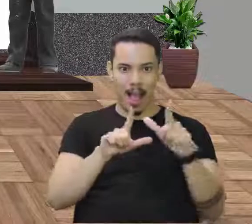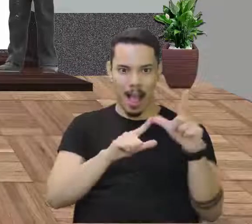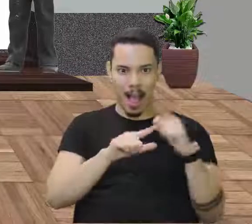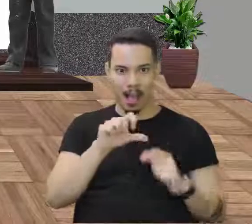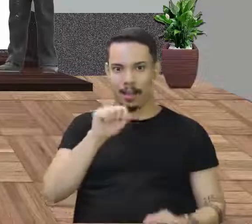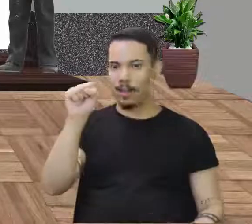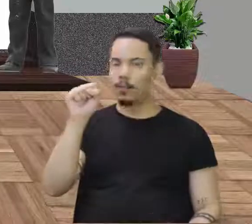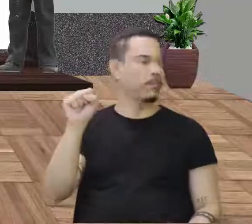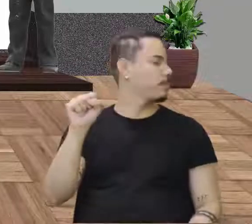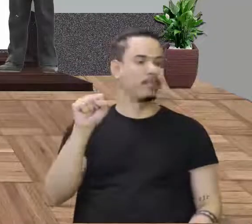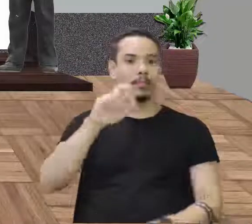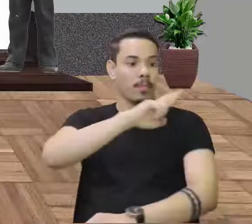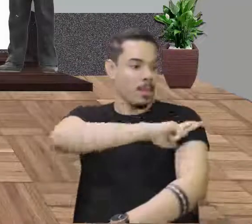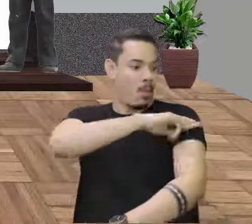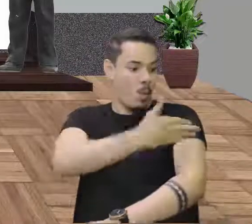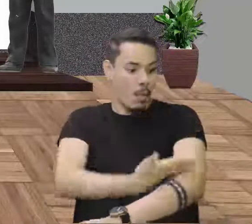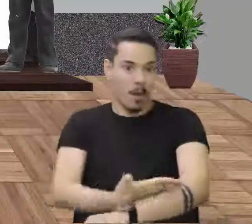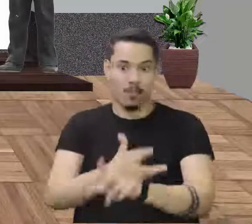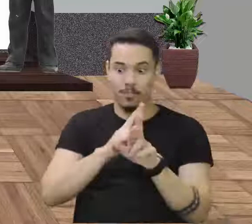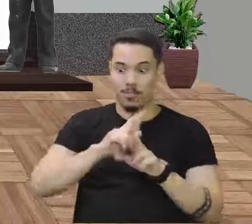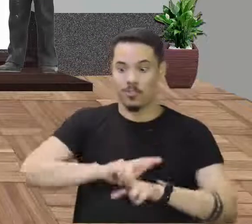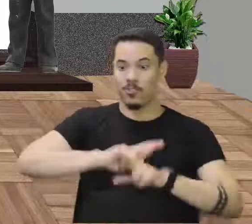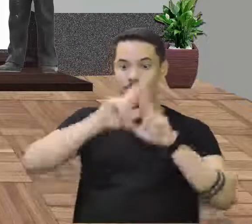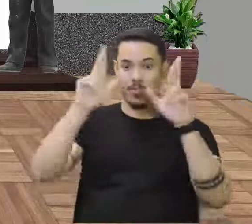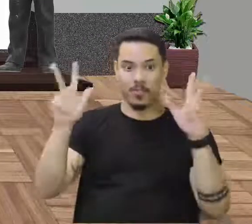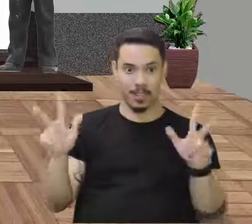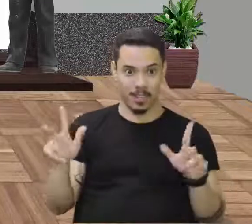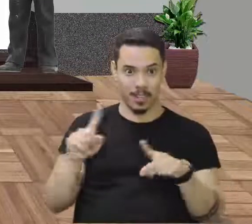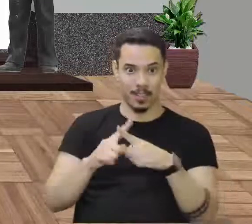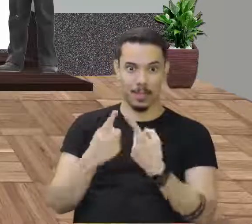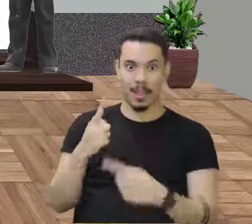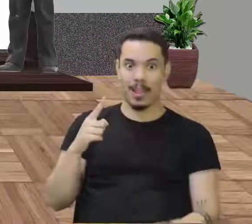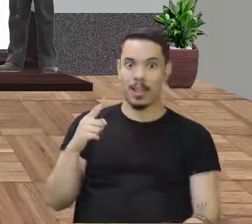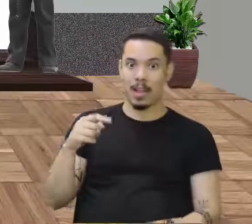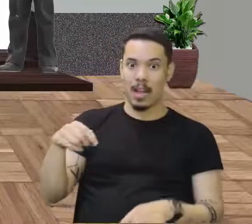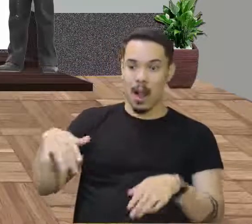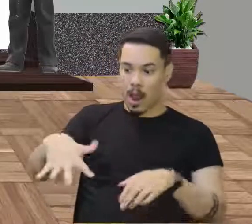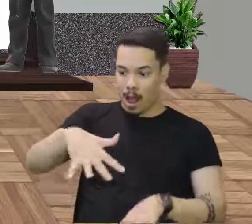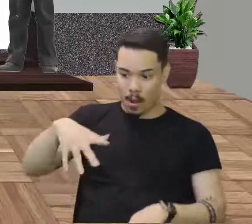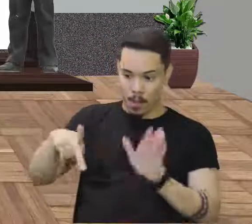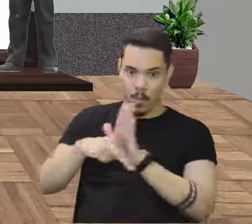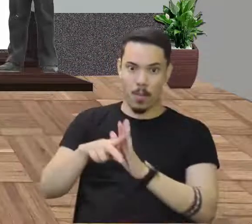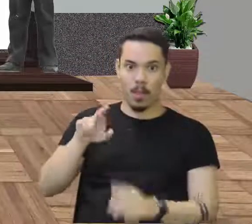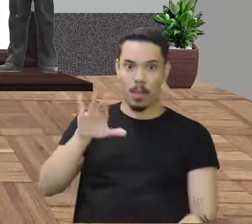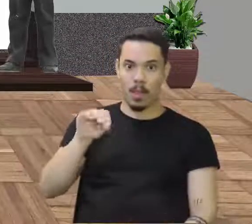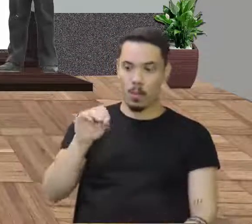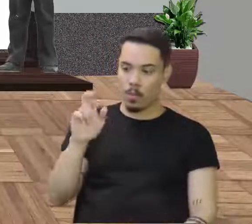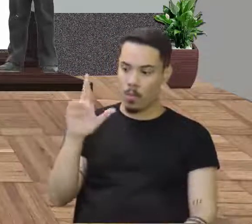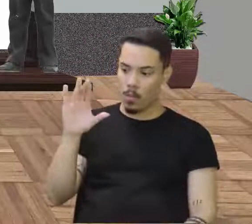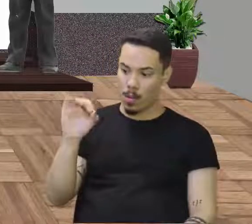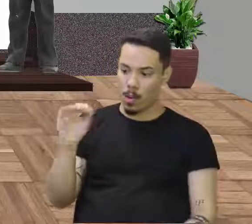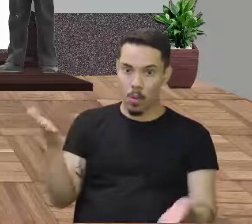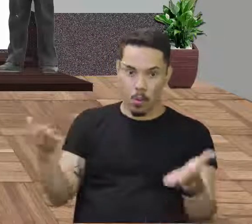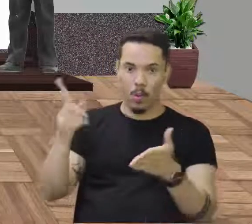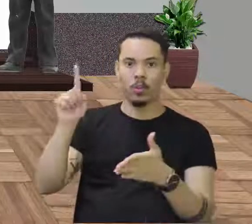Branco. O território federal de Rio Branco é onde hoje é Roraima.